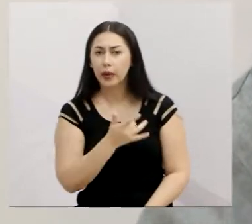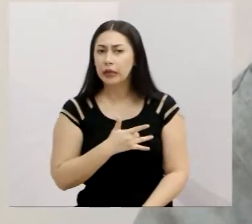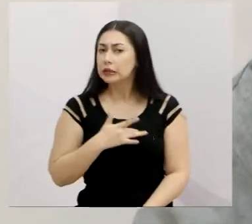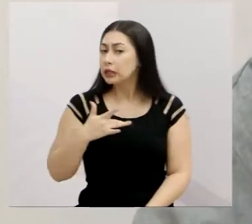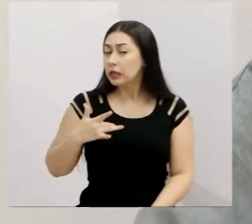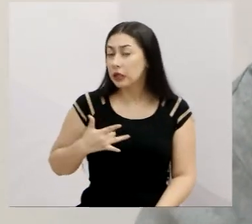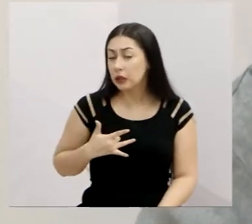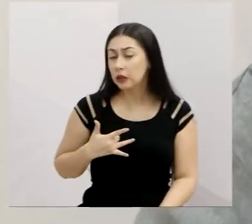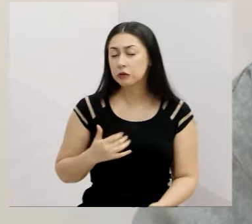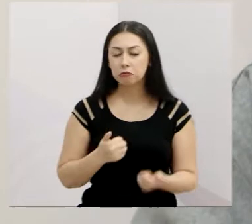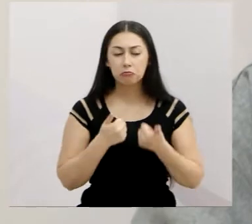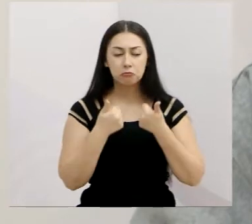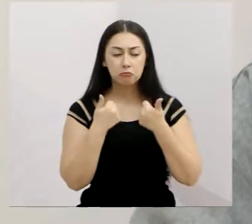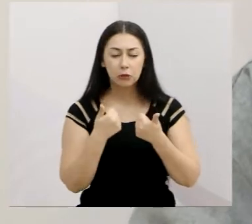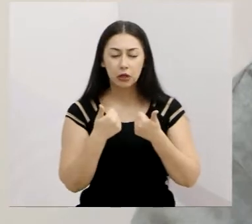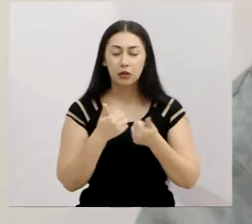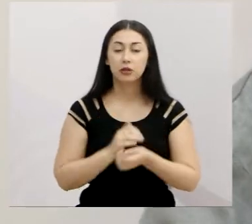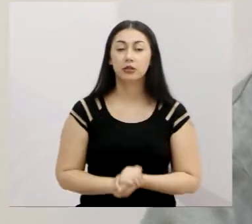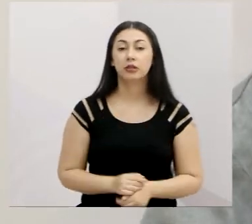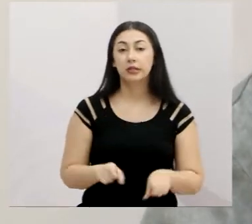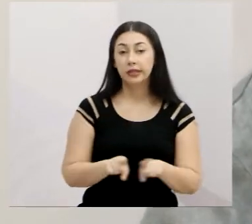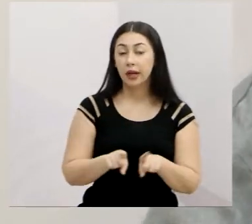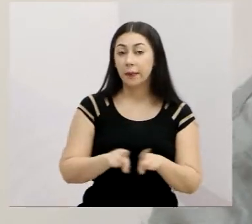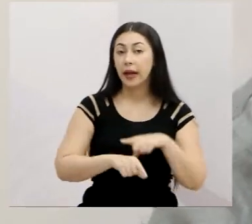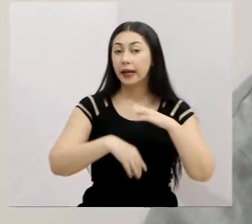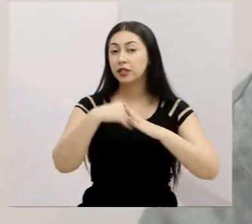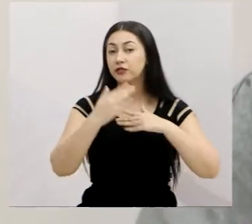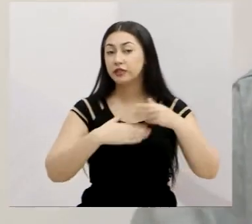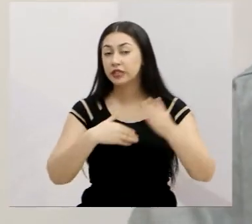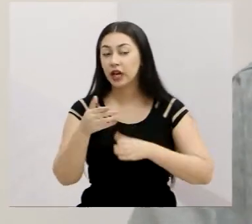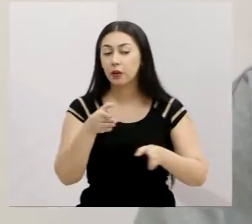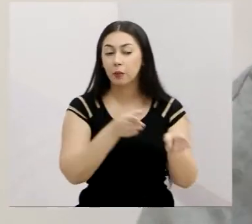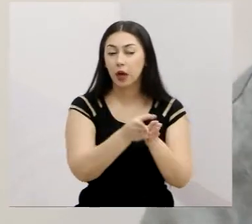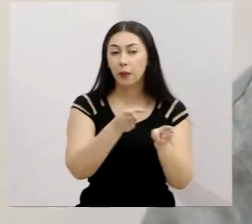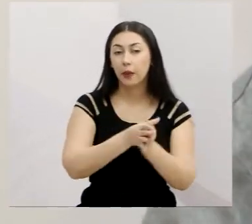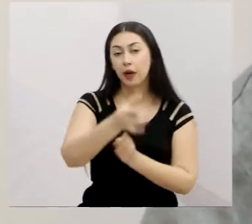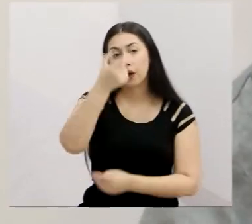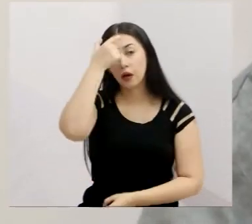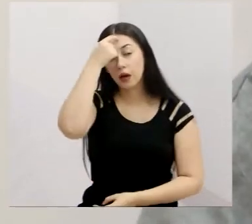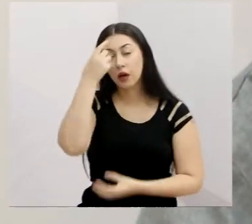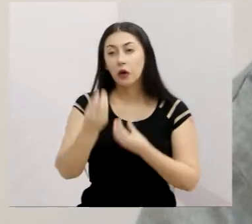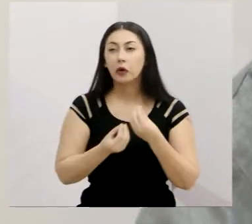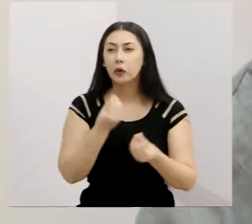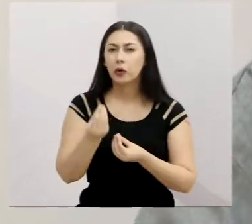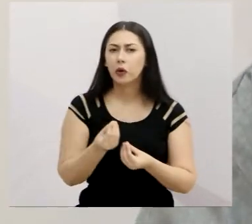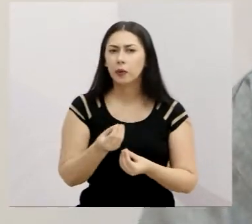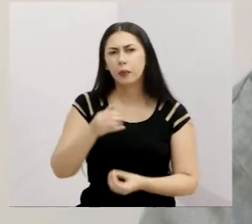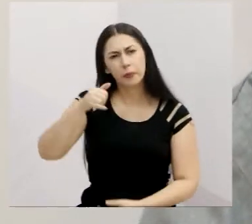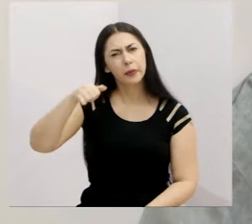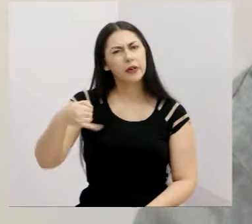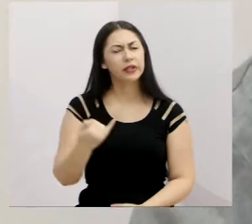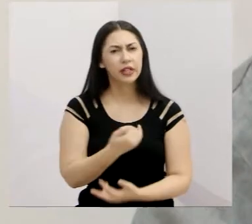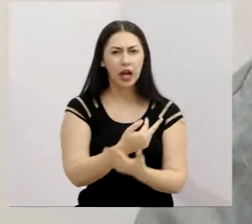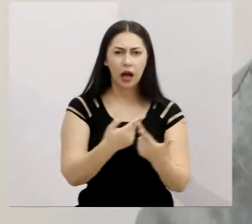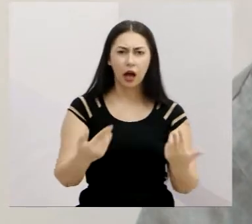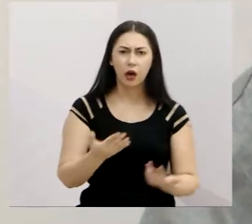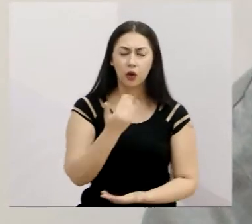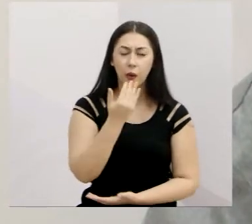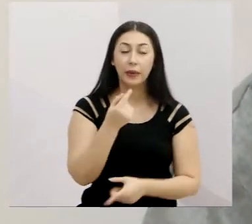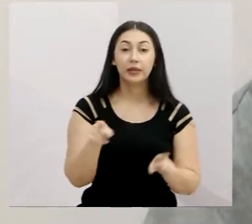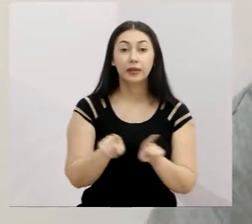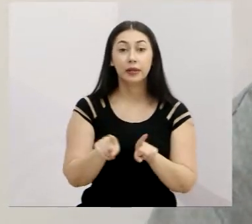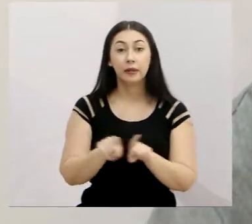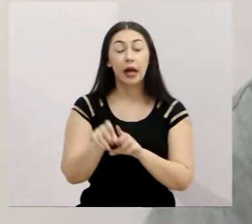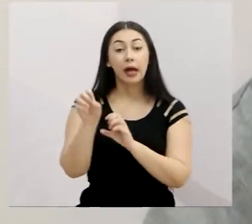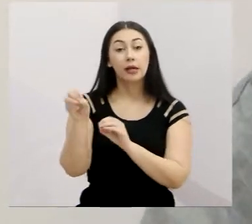como o alimente-se bem é atividades de conscientização sobre de como aproveitar o melhor do seu alimento e fazer com que as pessoas